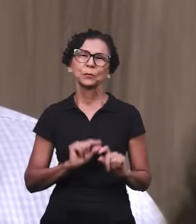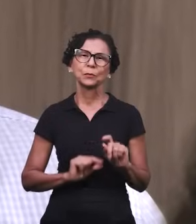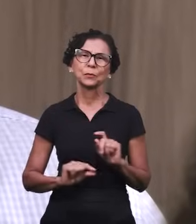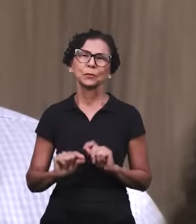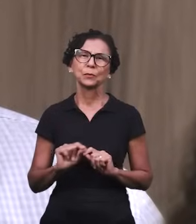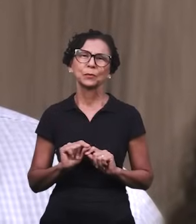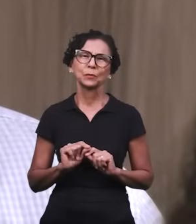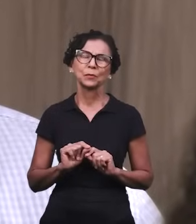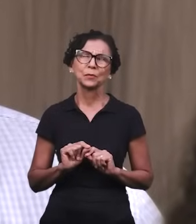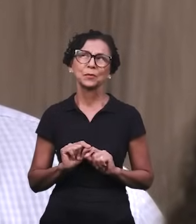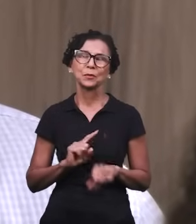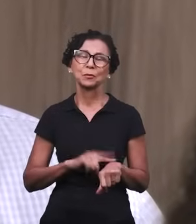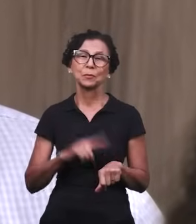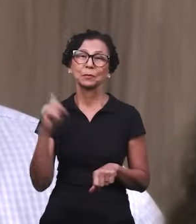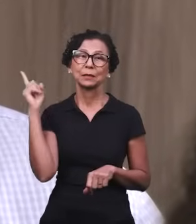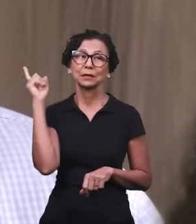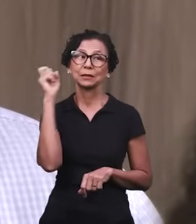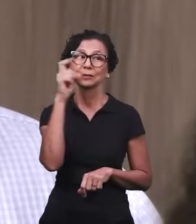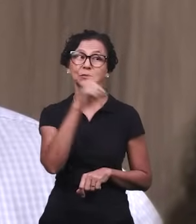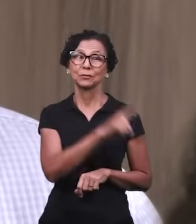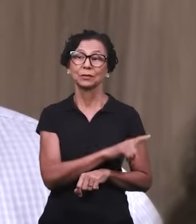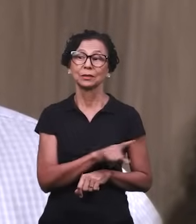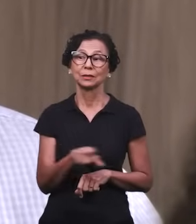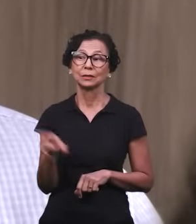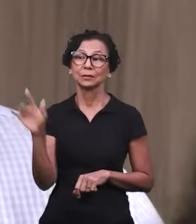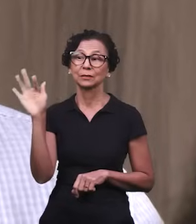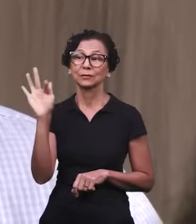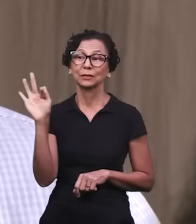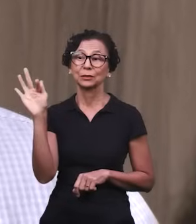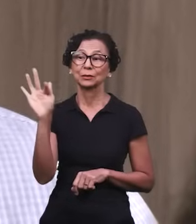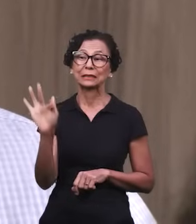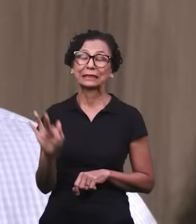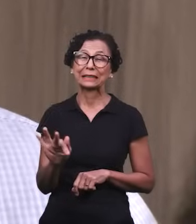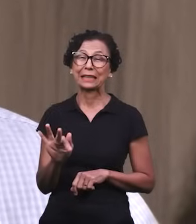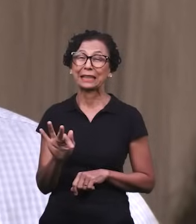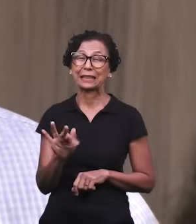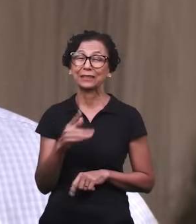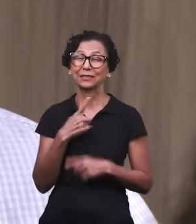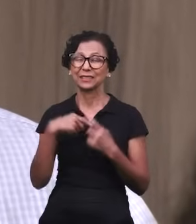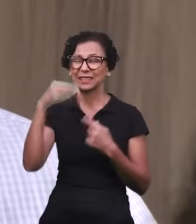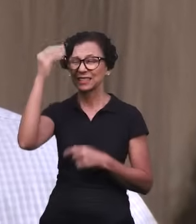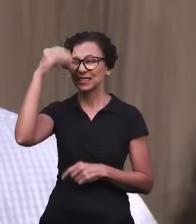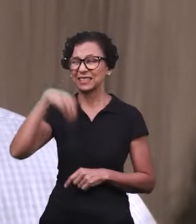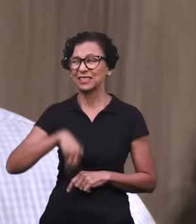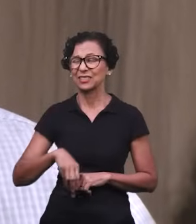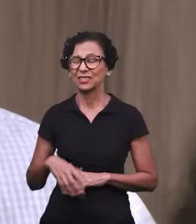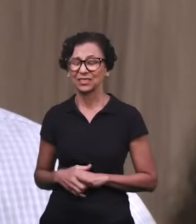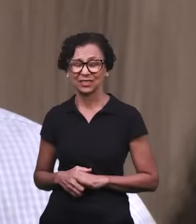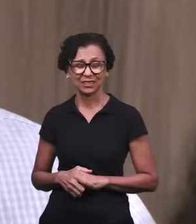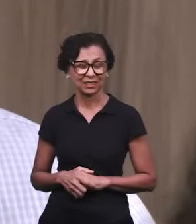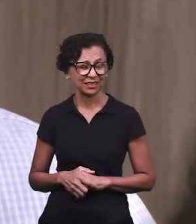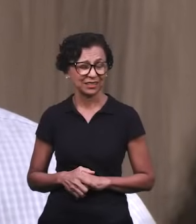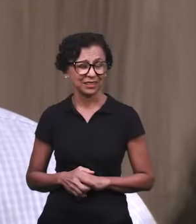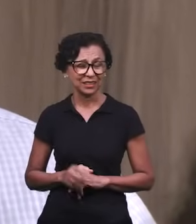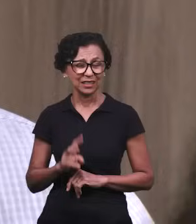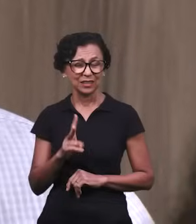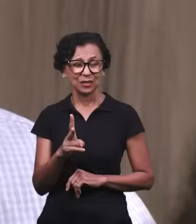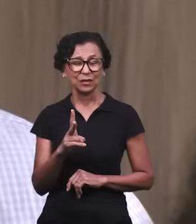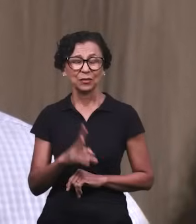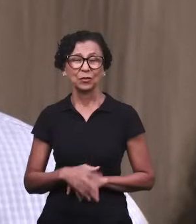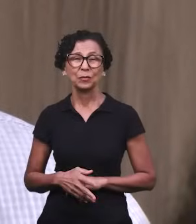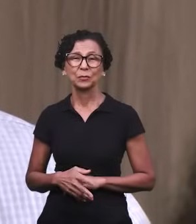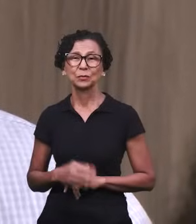que fazer quando vem as dificuldades no meio da faculdade. Às vezes a gente pensa até em desistir, como prosseguir, como enfrentar